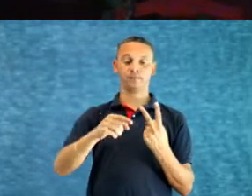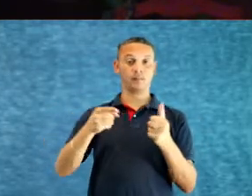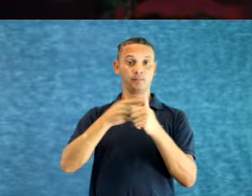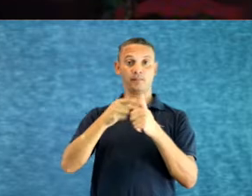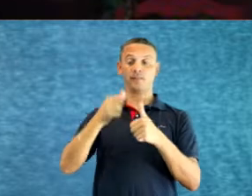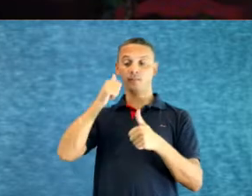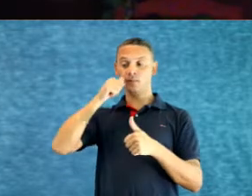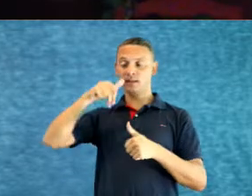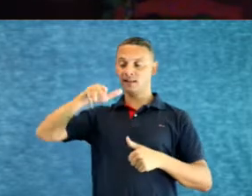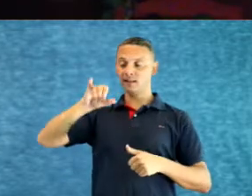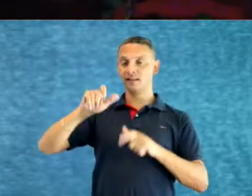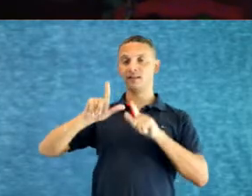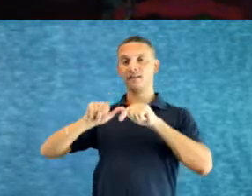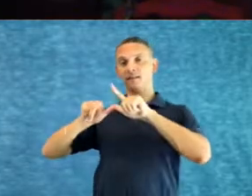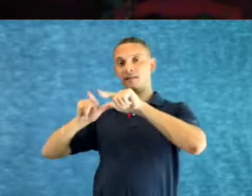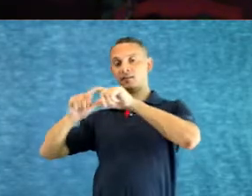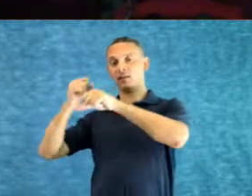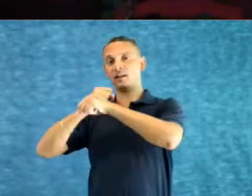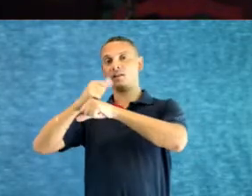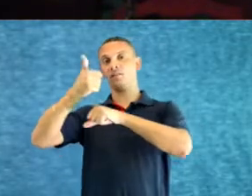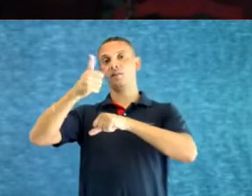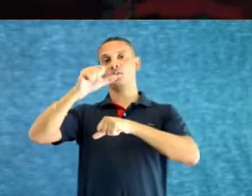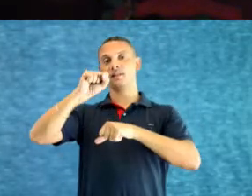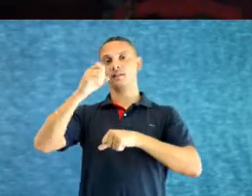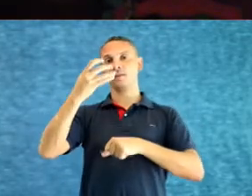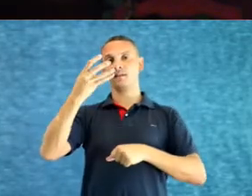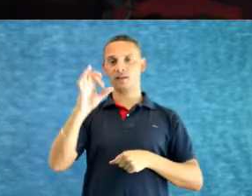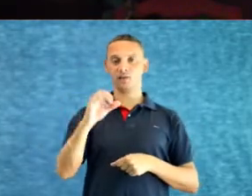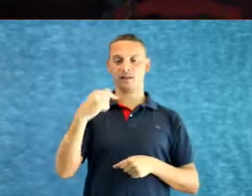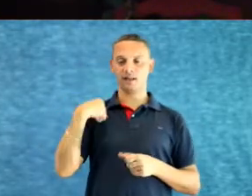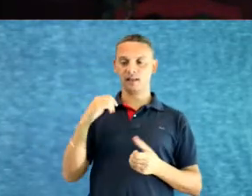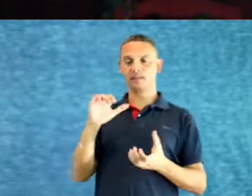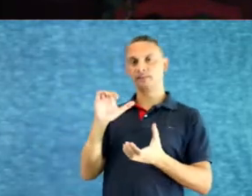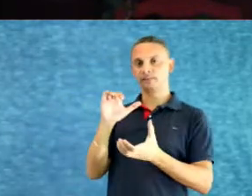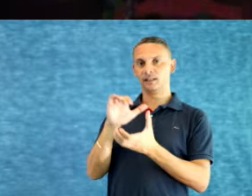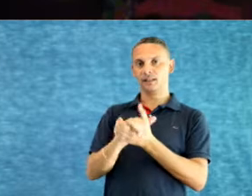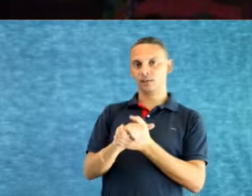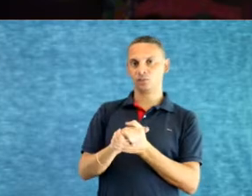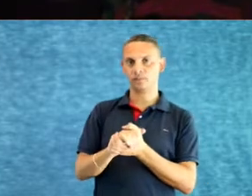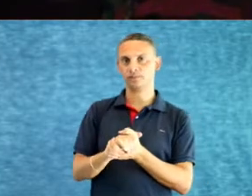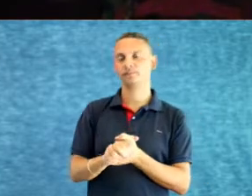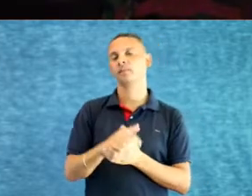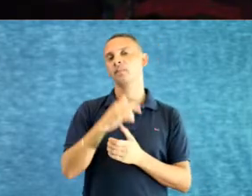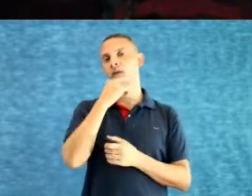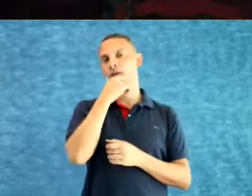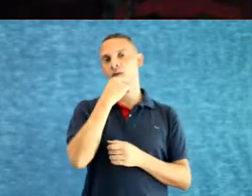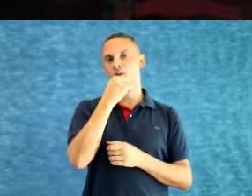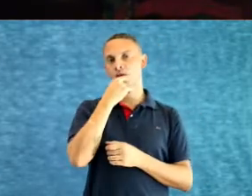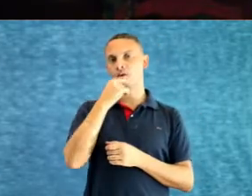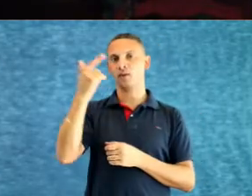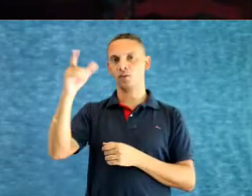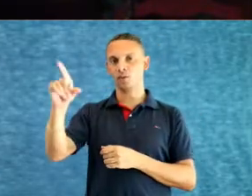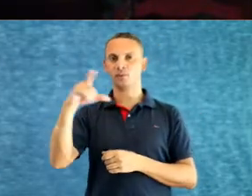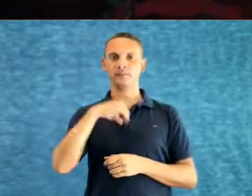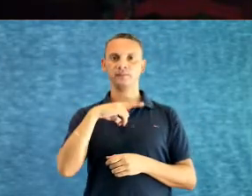Ela fica em Porto Alegre, começa a Revolução Farroupilha, tá? Ela ainda fica alguns anos, depois se muda para a corte, para o